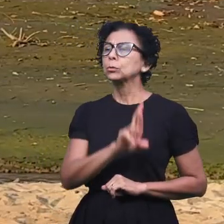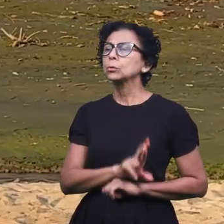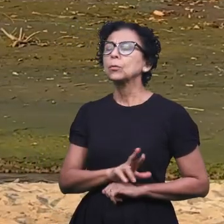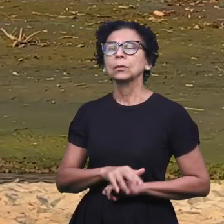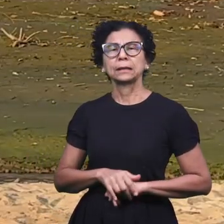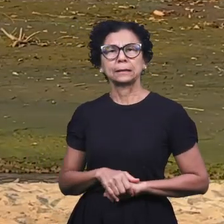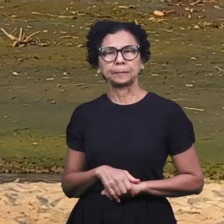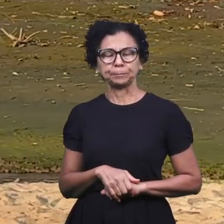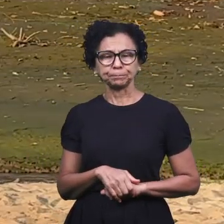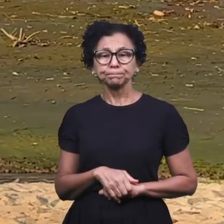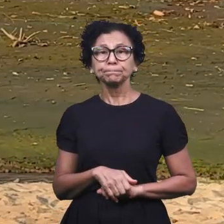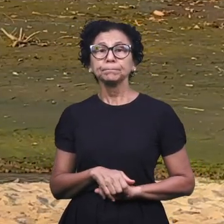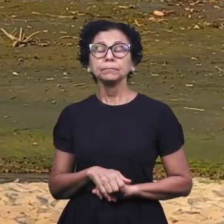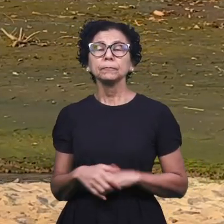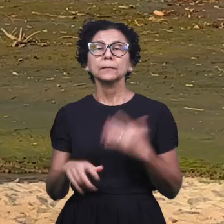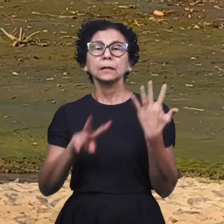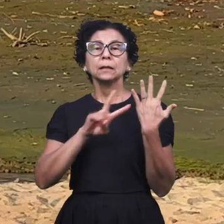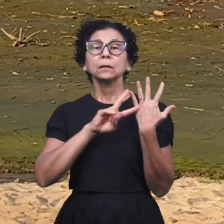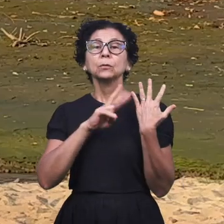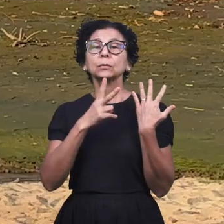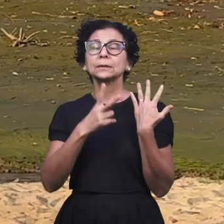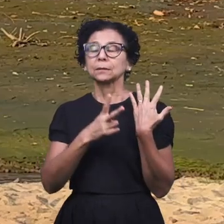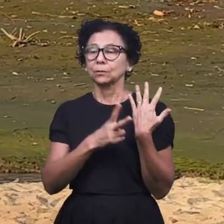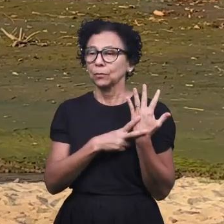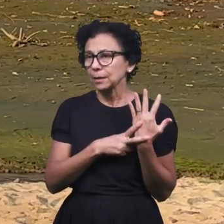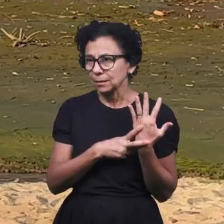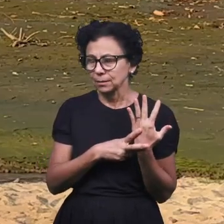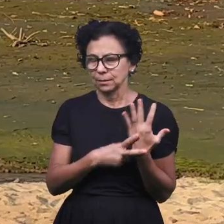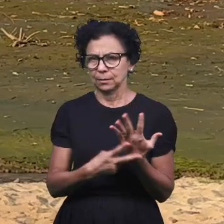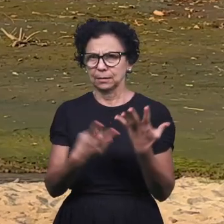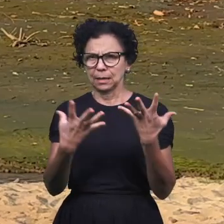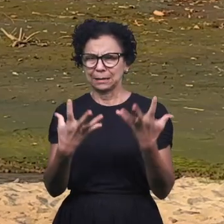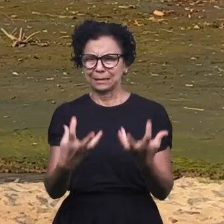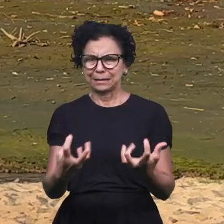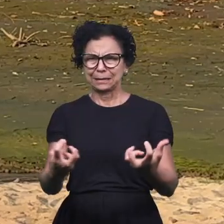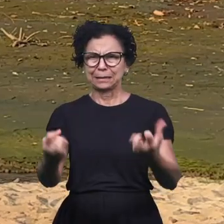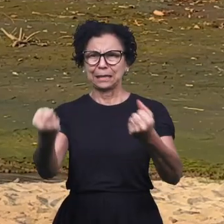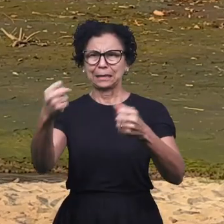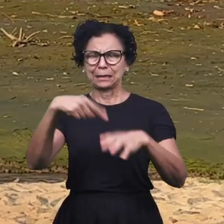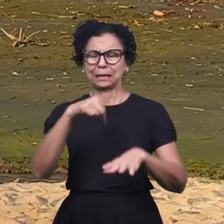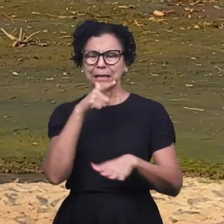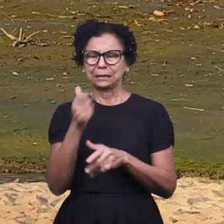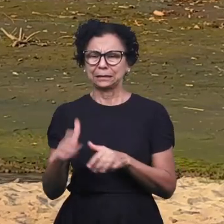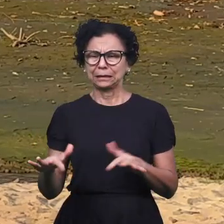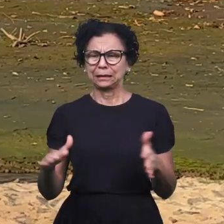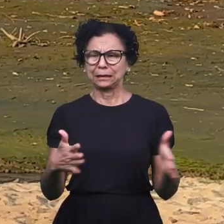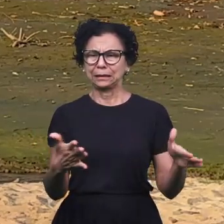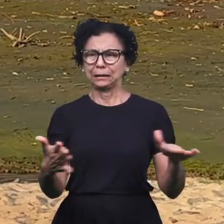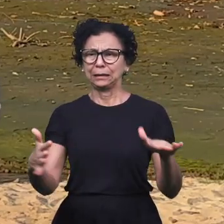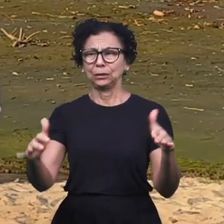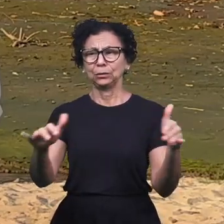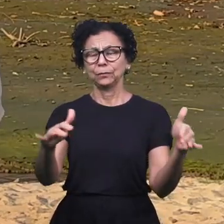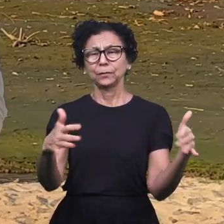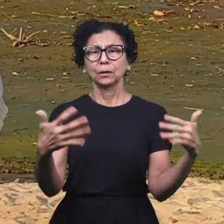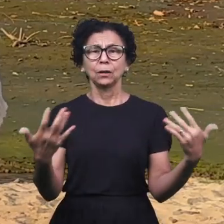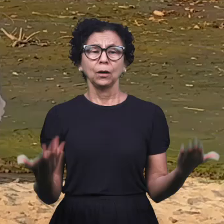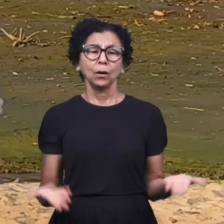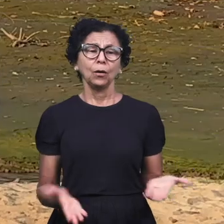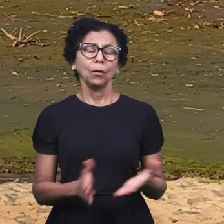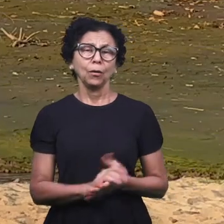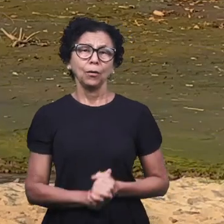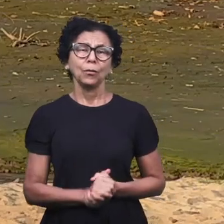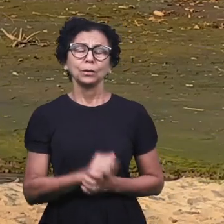principais causas e consequências da seca na bacia hidrográfica do Rio Amazonas? As principais